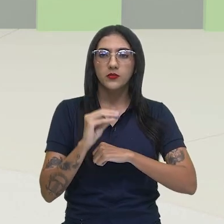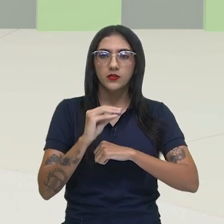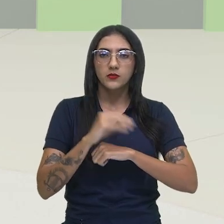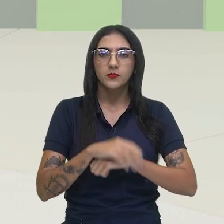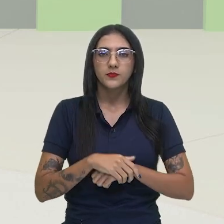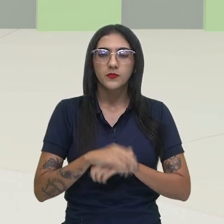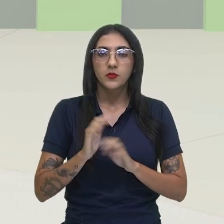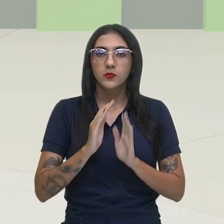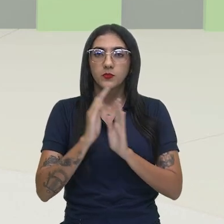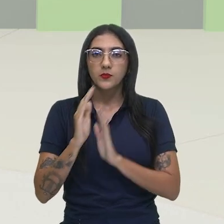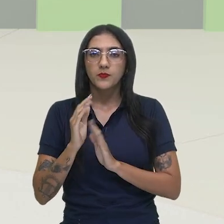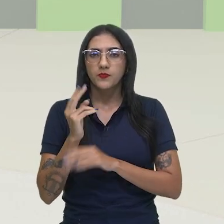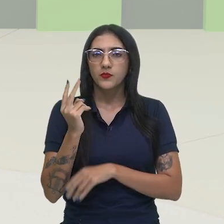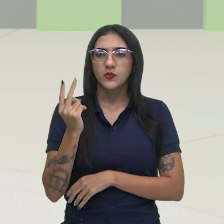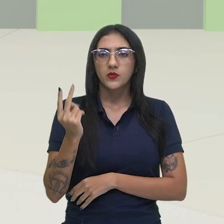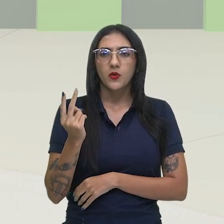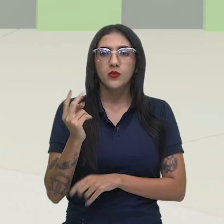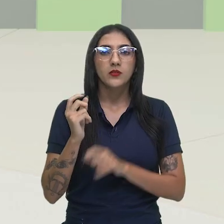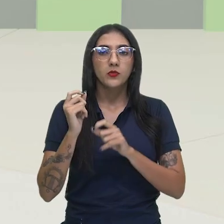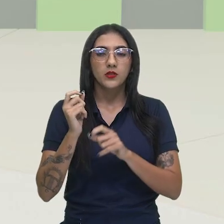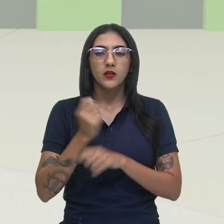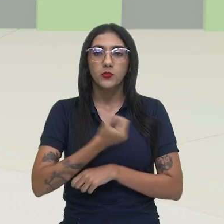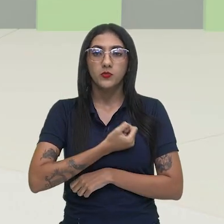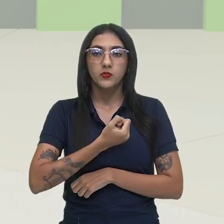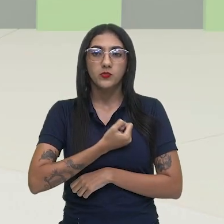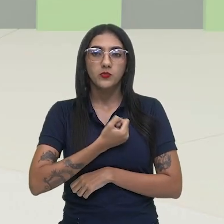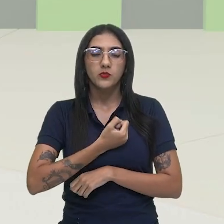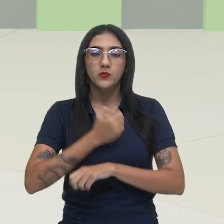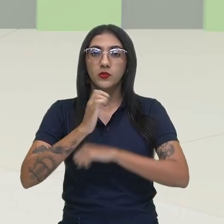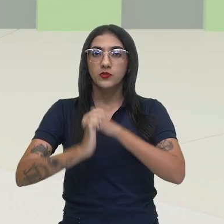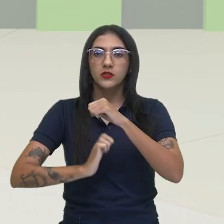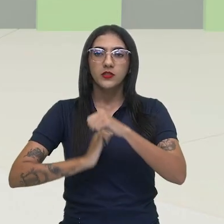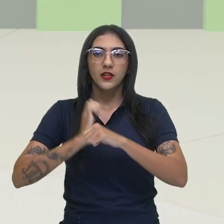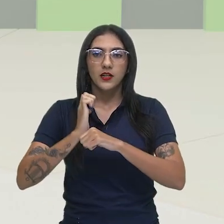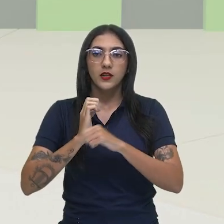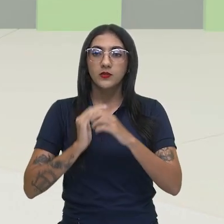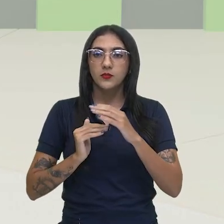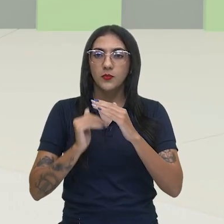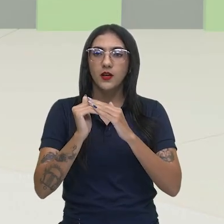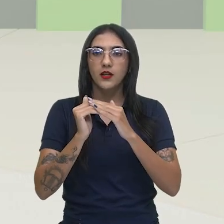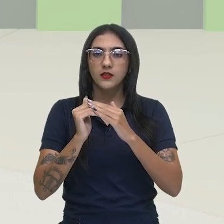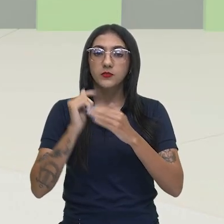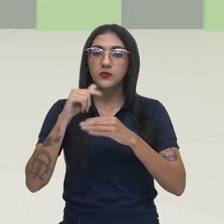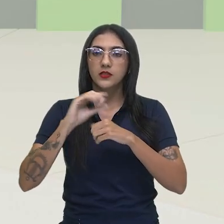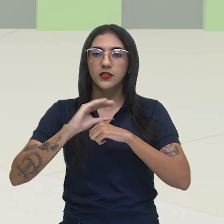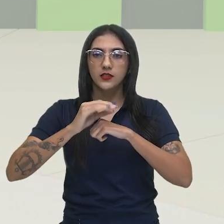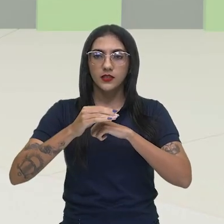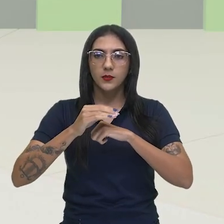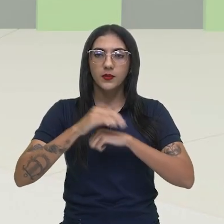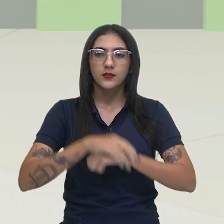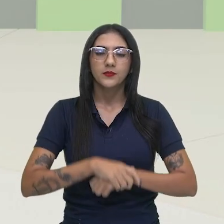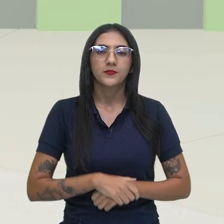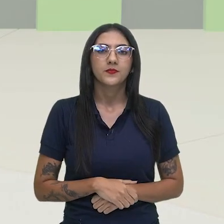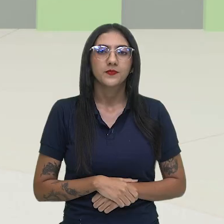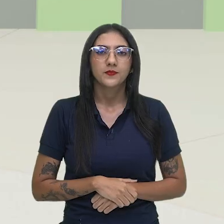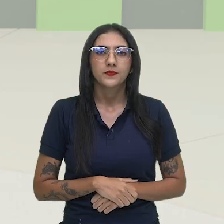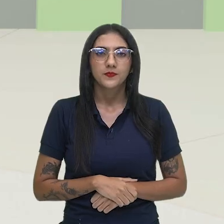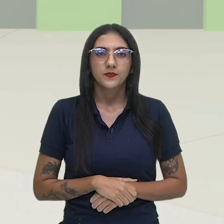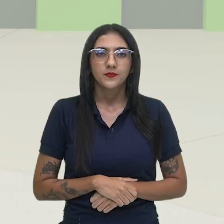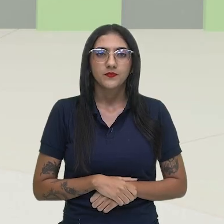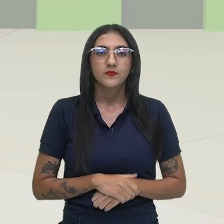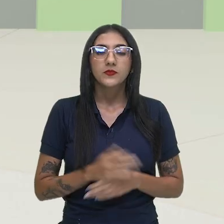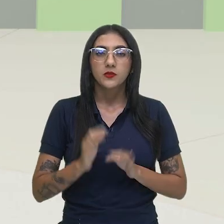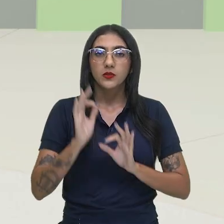E aqui, o S2 é o número de elétrons, é o número máximo que tem de elétrons guardadinhos aqui. Então,